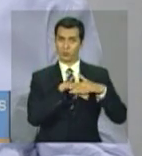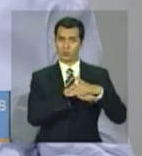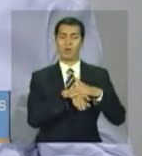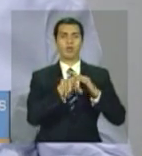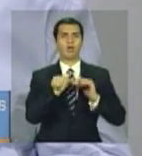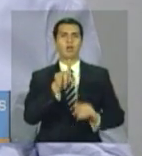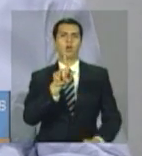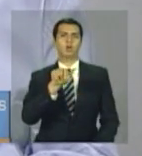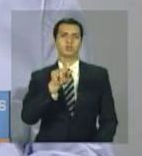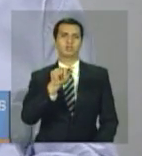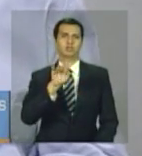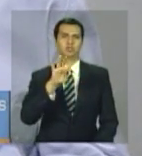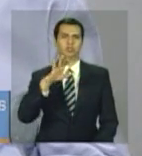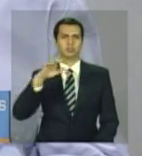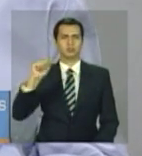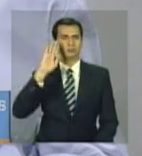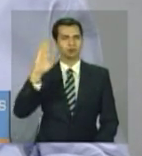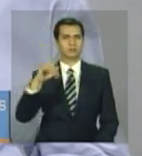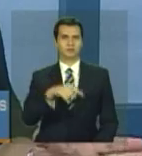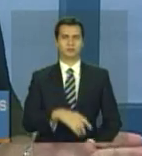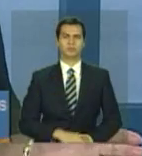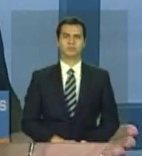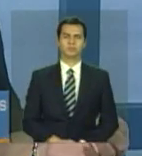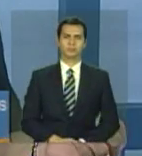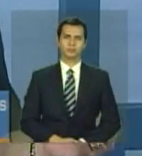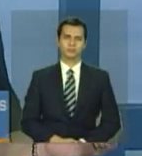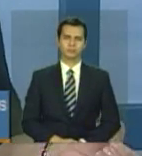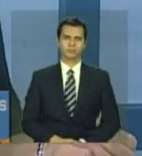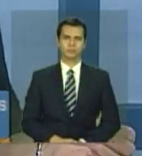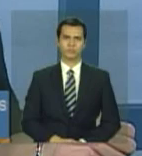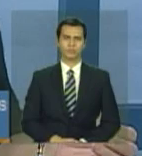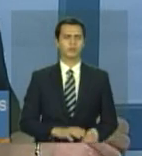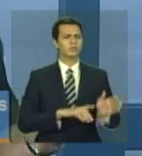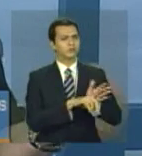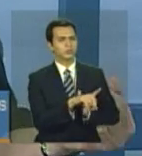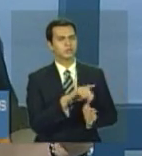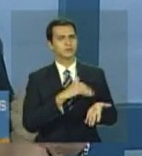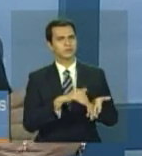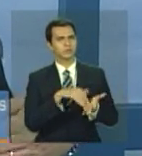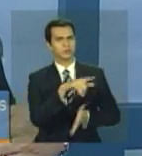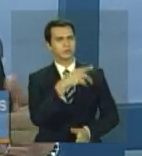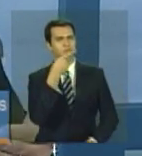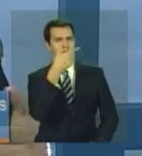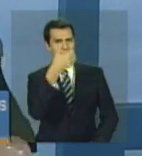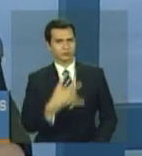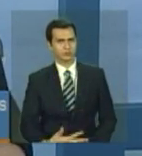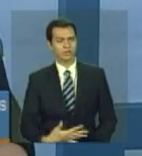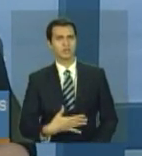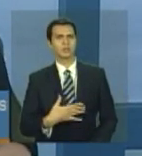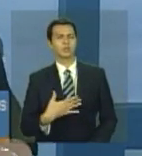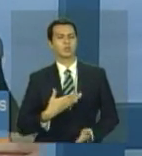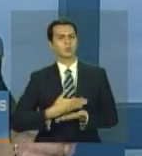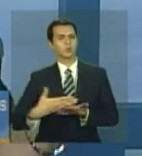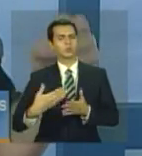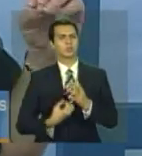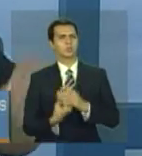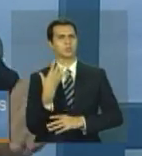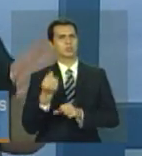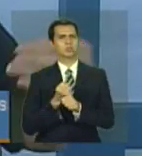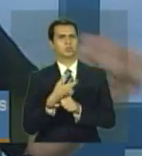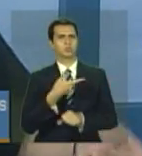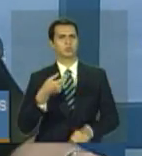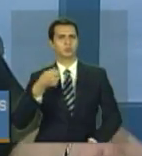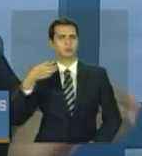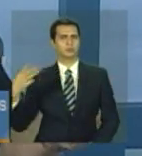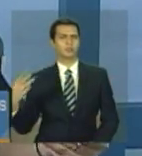tempo todo, né? É o principal. Secretária, a questão de apoio, desde 2003, quando foi estruturado esse programa,